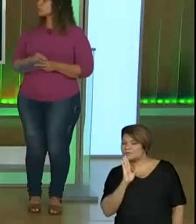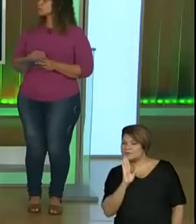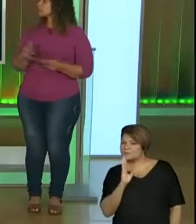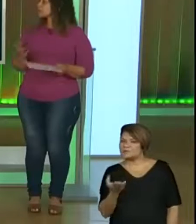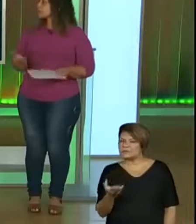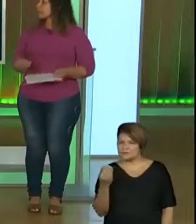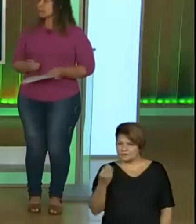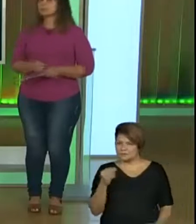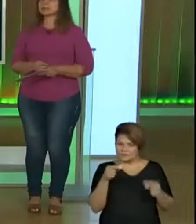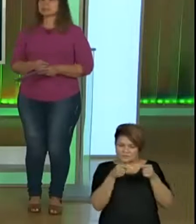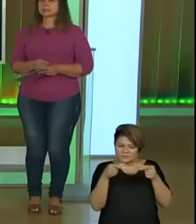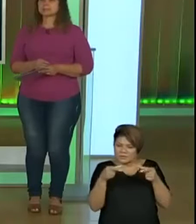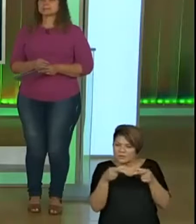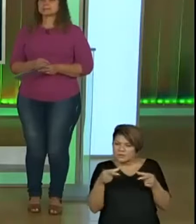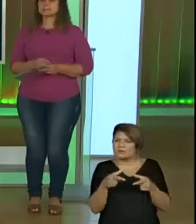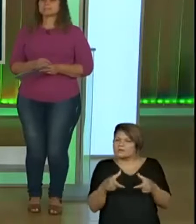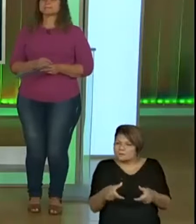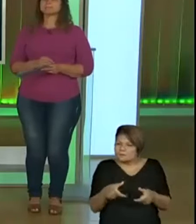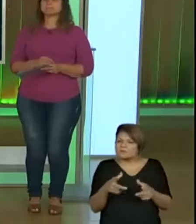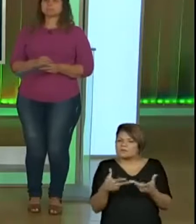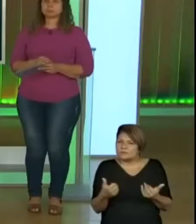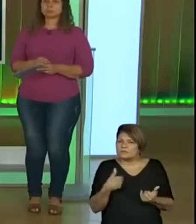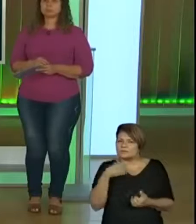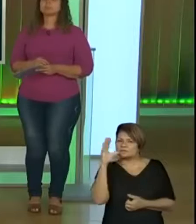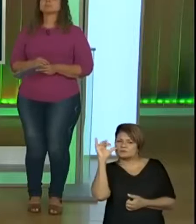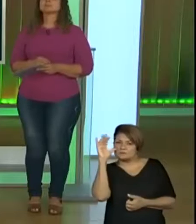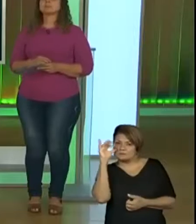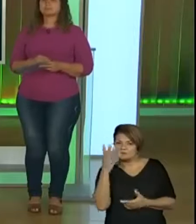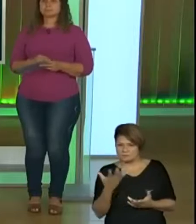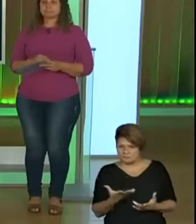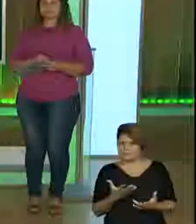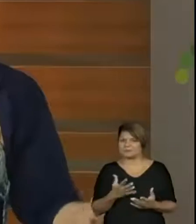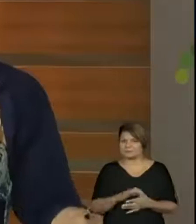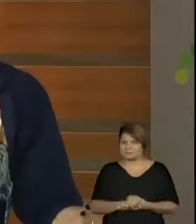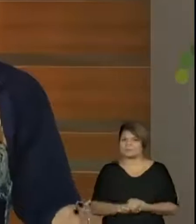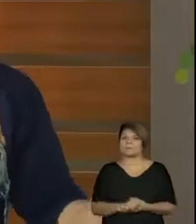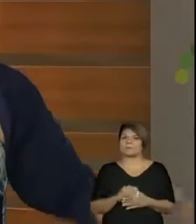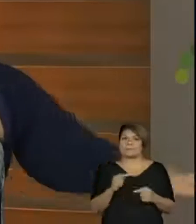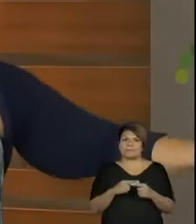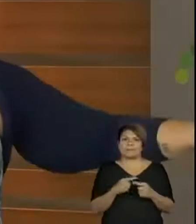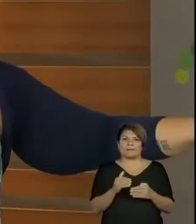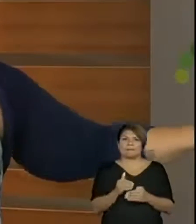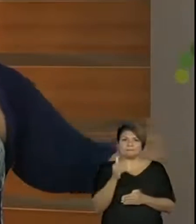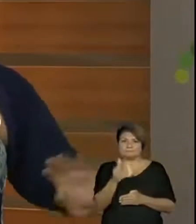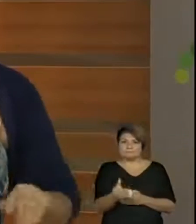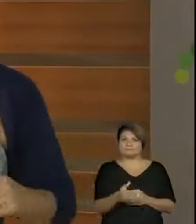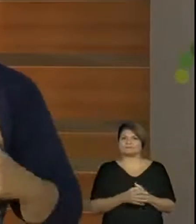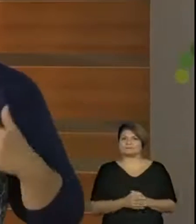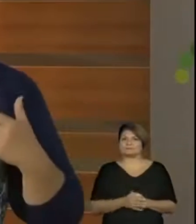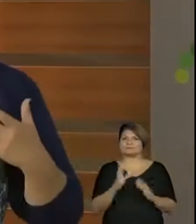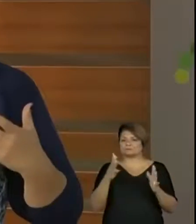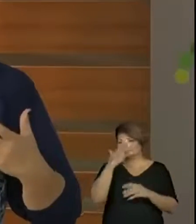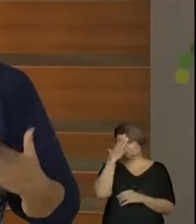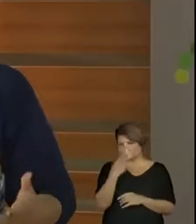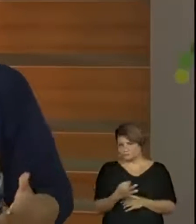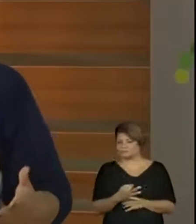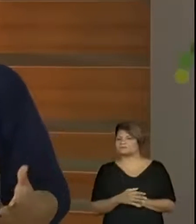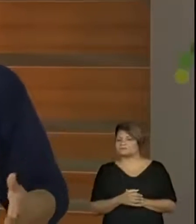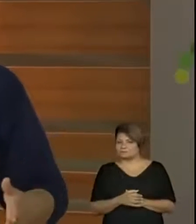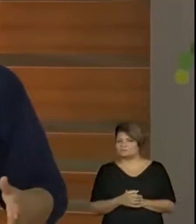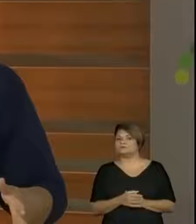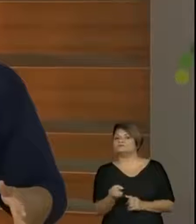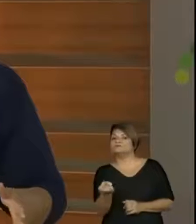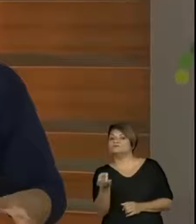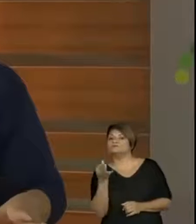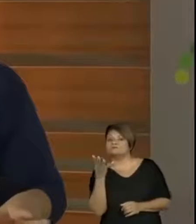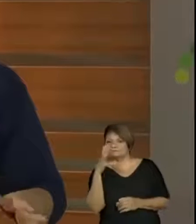cédula. Para a gente enxergar algumas curiosidades. Não aprofundamos, porque a gente precisa avançar um pouquinho mais. Mas entender bem o valor que